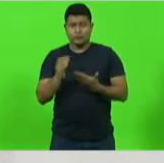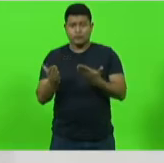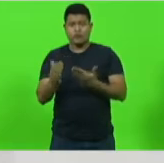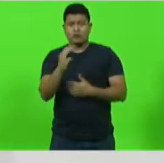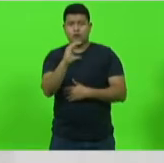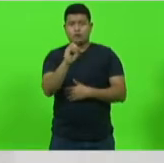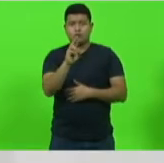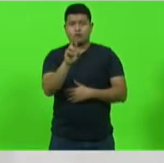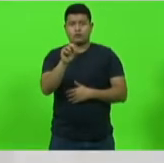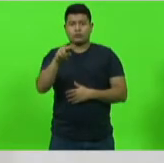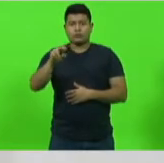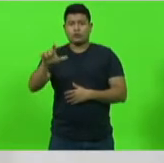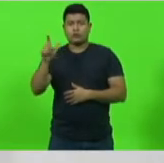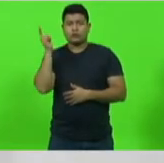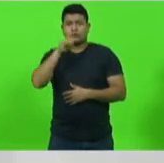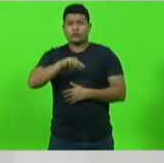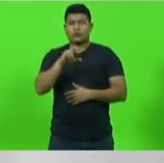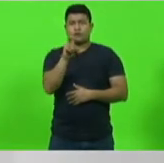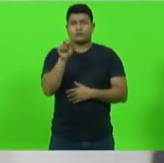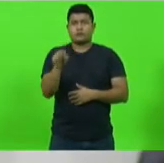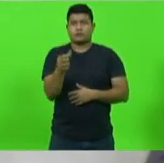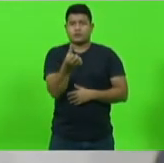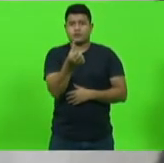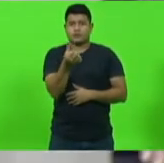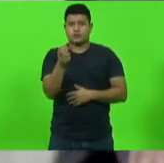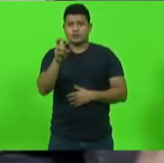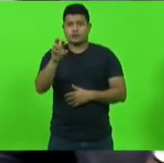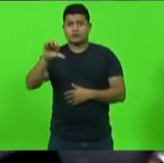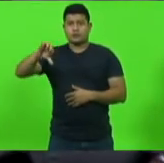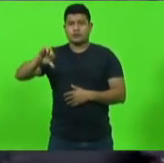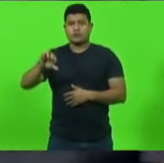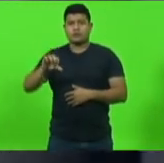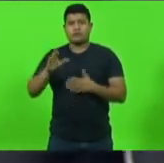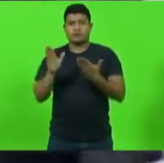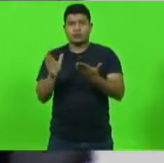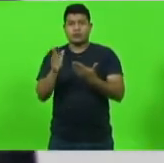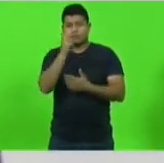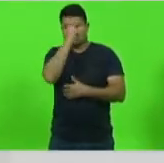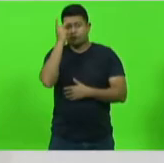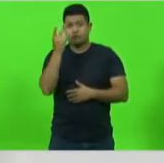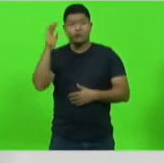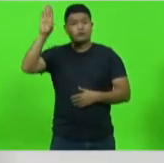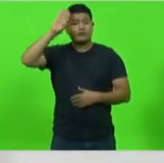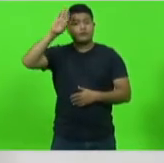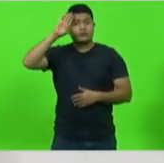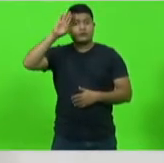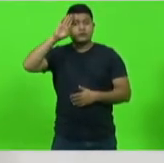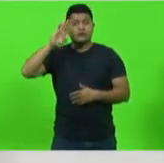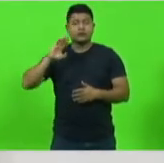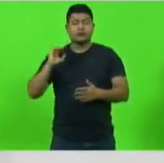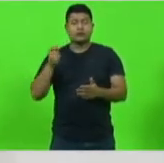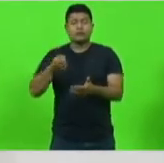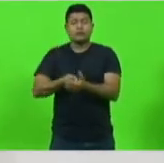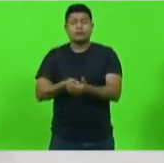R$ 5.659 e o praça R$ 1.418, deputados. Esse aqui é o